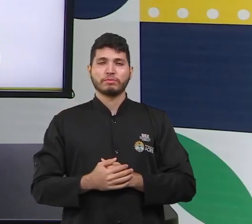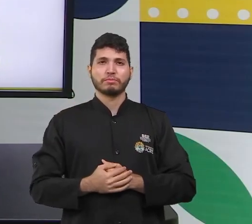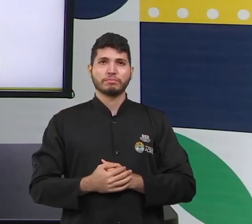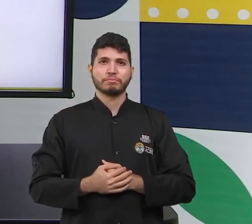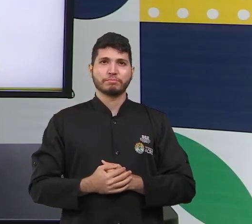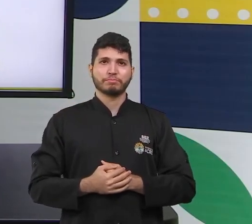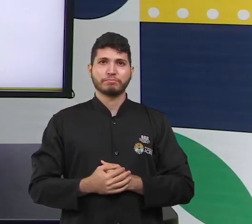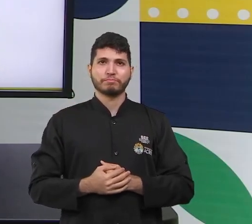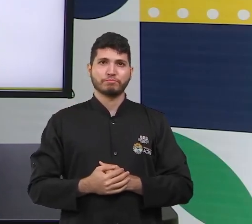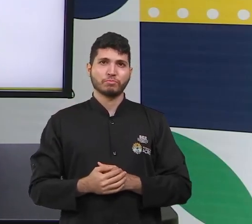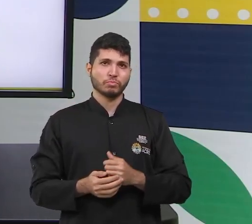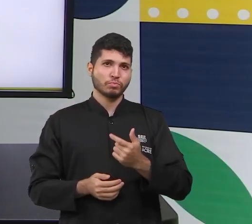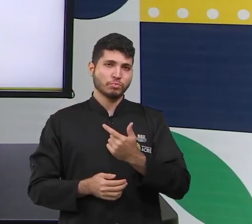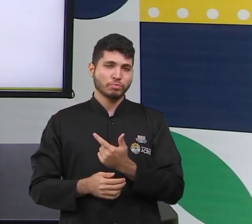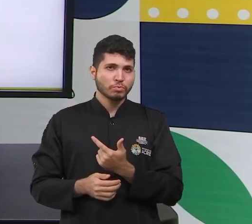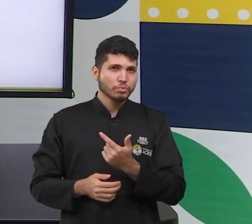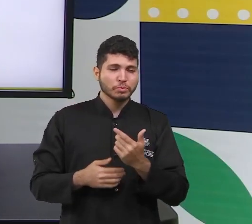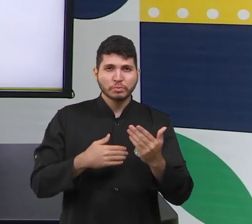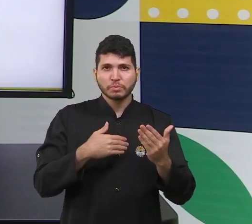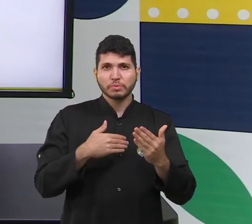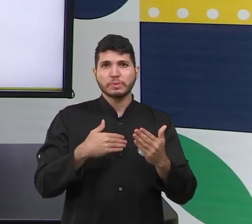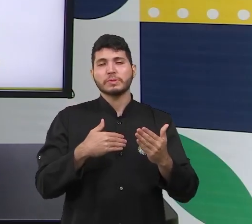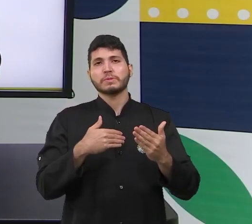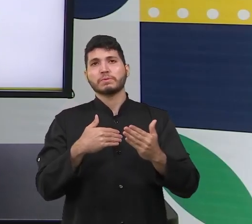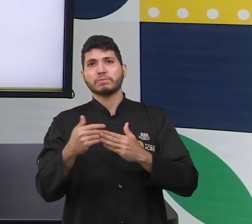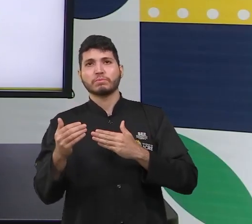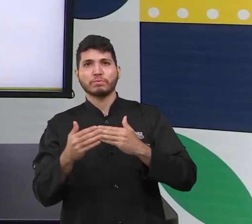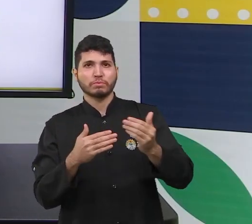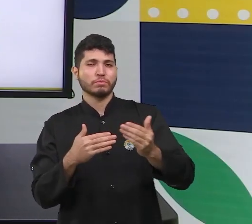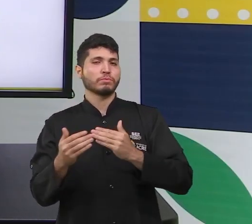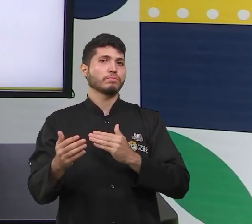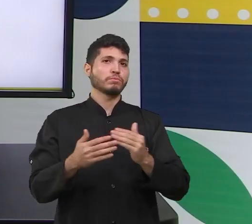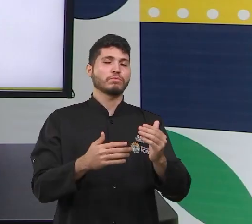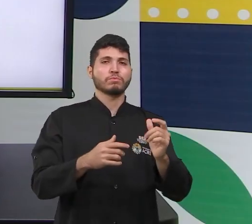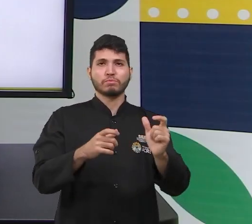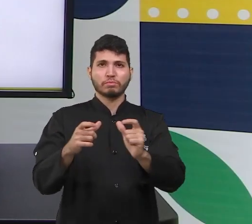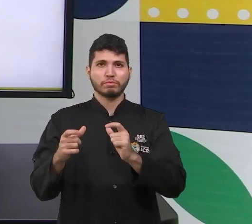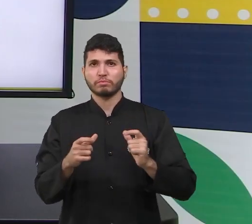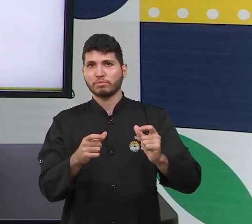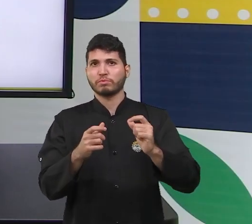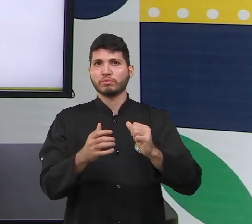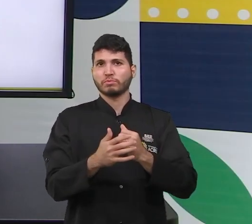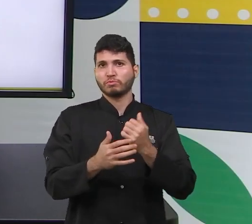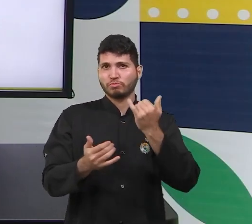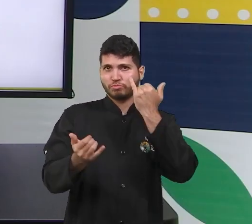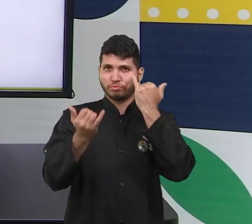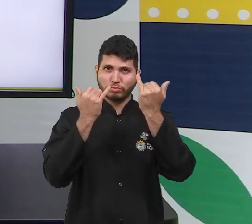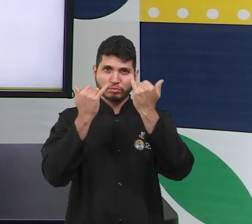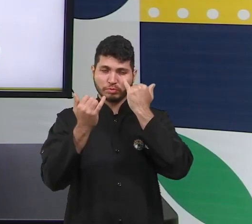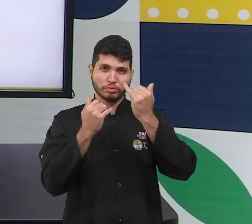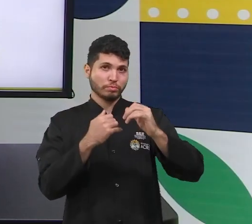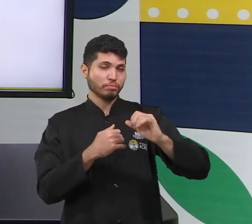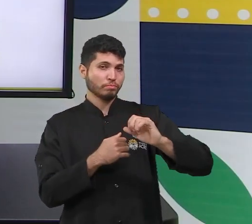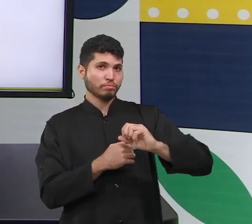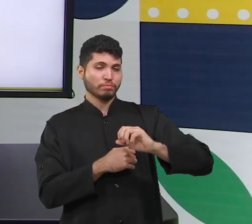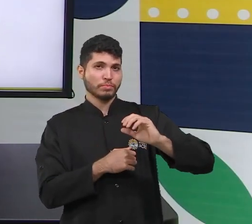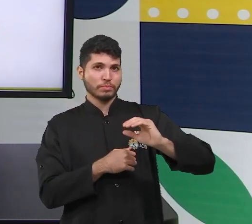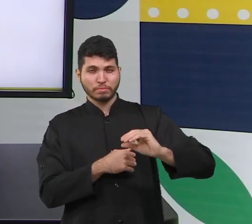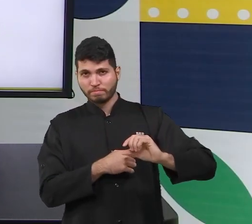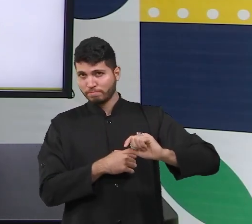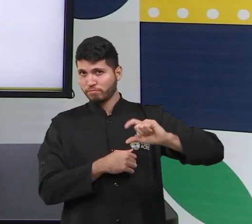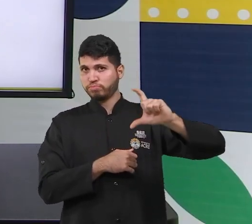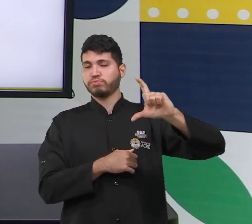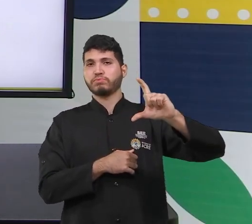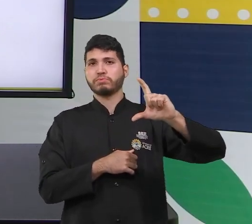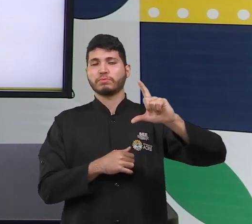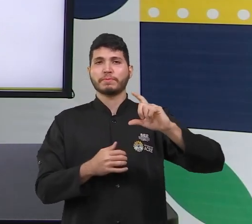da nação, a maioria dos estados da nação, os números são alarmantes, são muito altos. Eu gostaria que